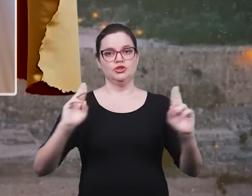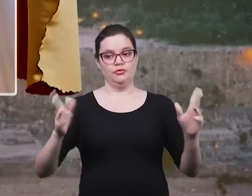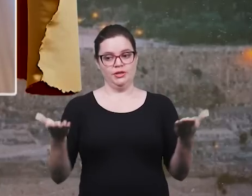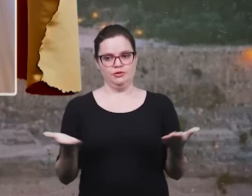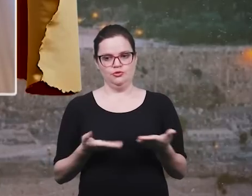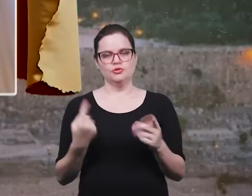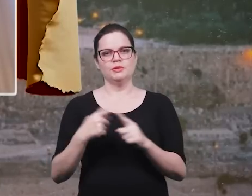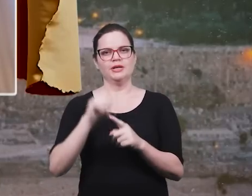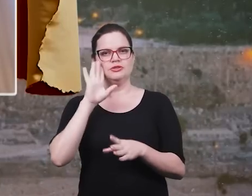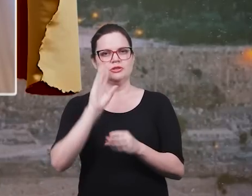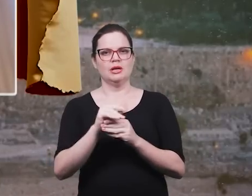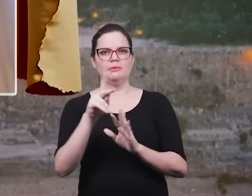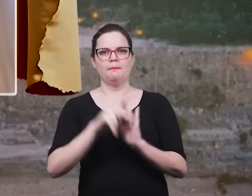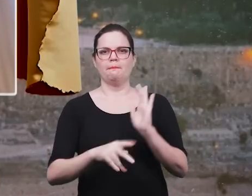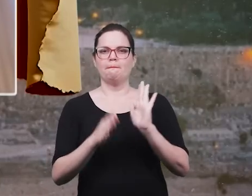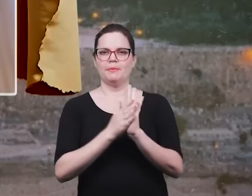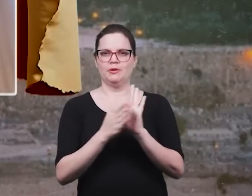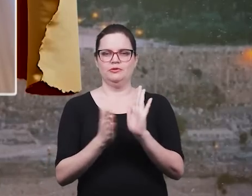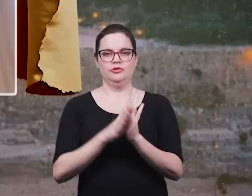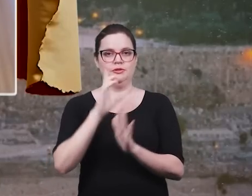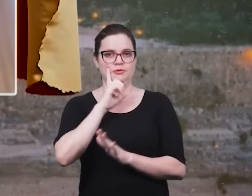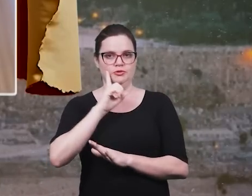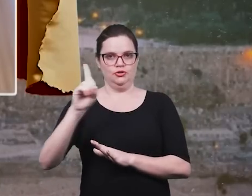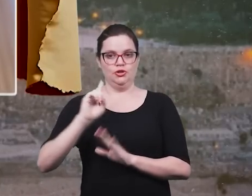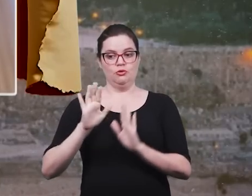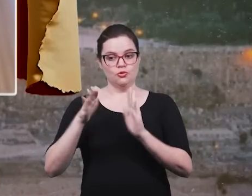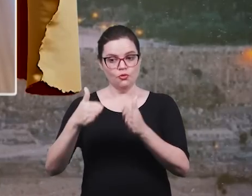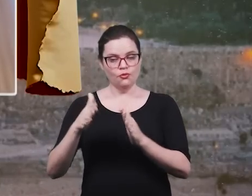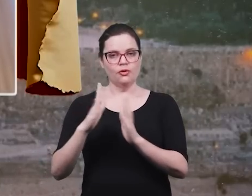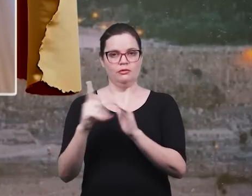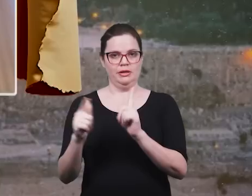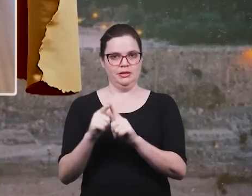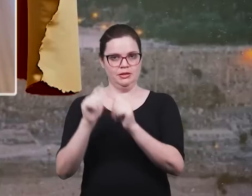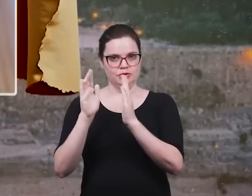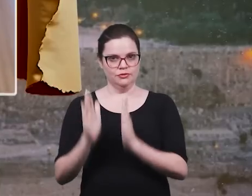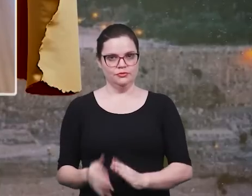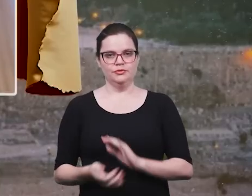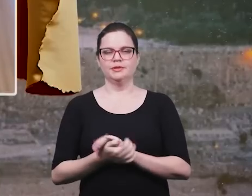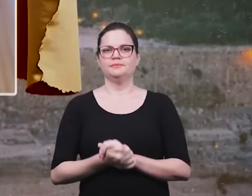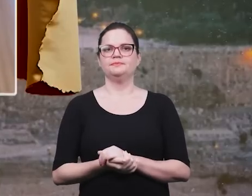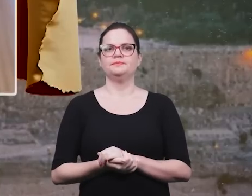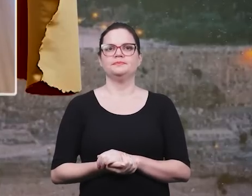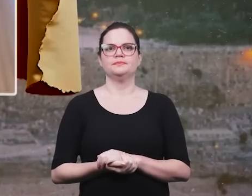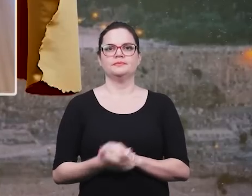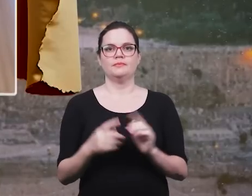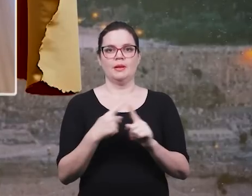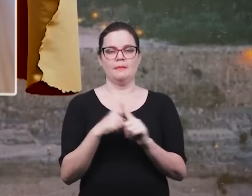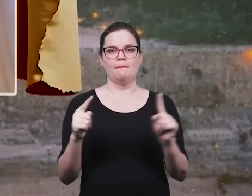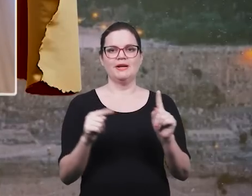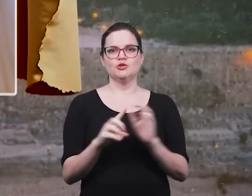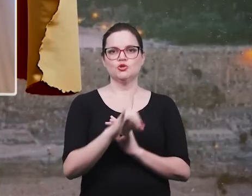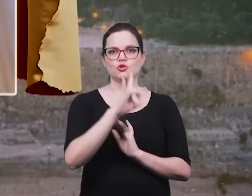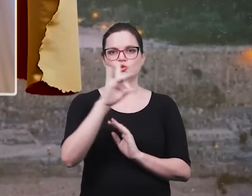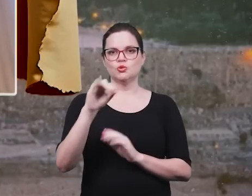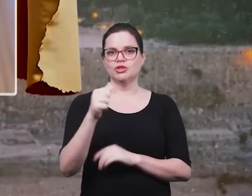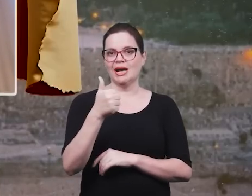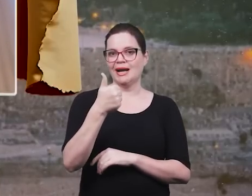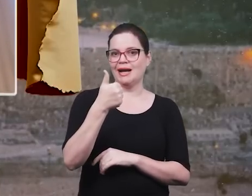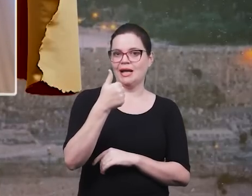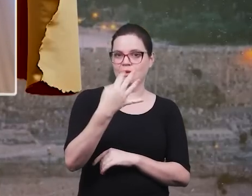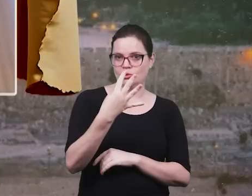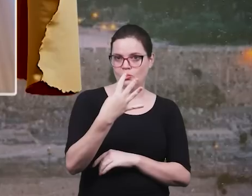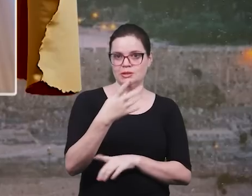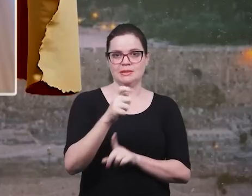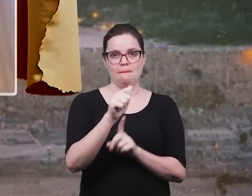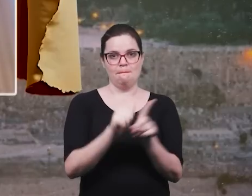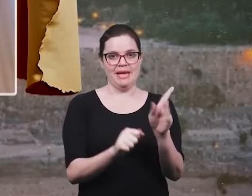era profético a respeito da vida da igreja. Mas o texto fala assim que no mês 1º, aos 14 do mês, pela tarde, é a